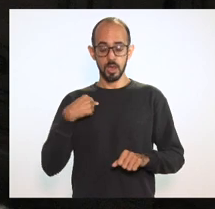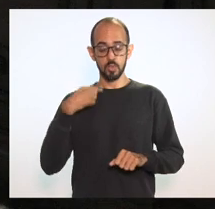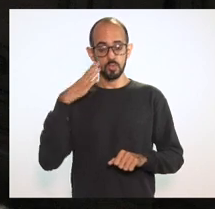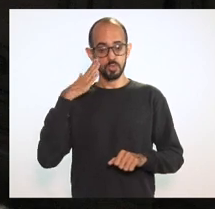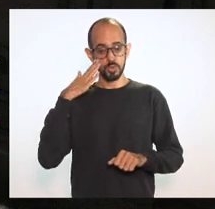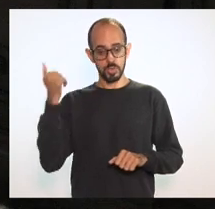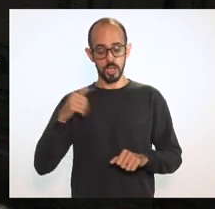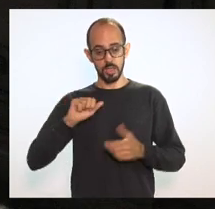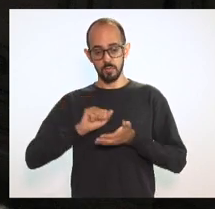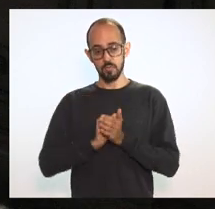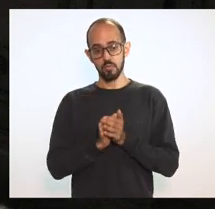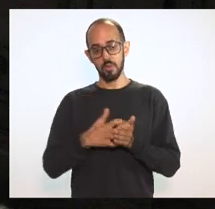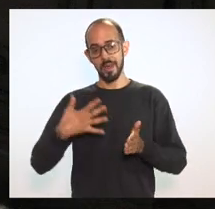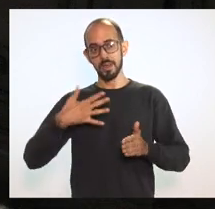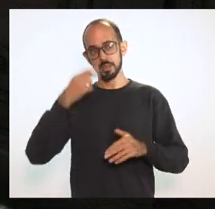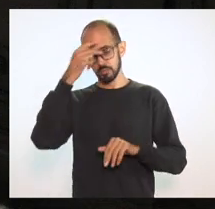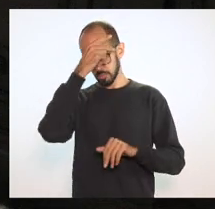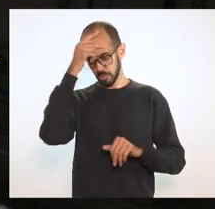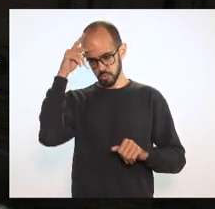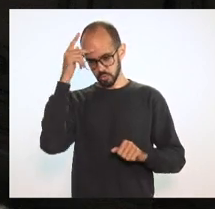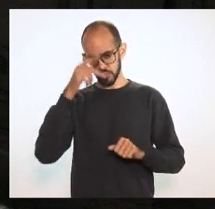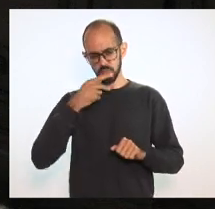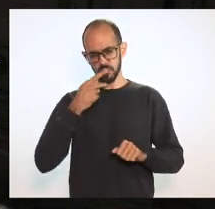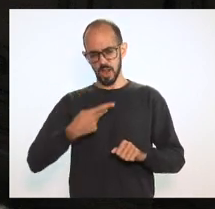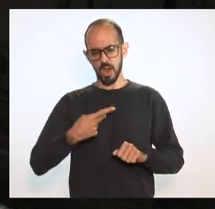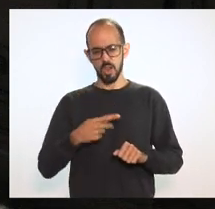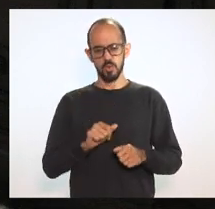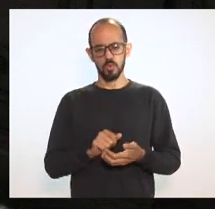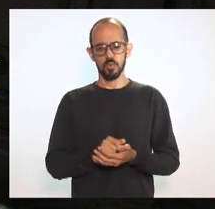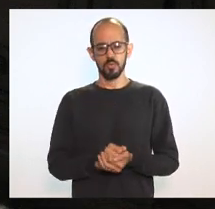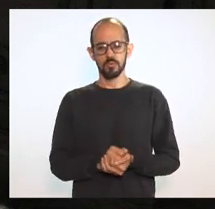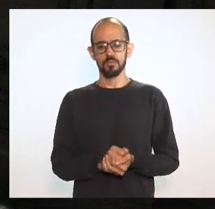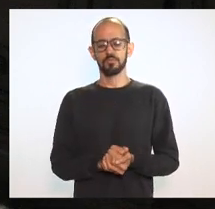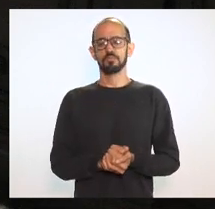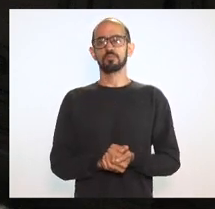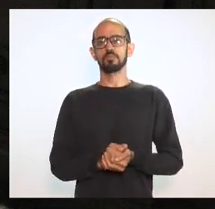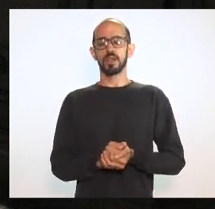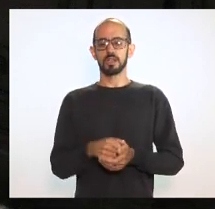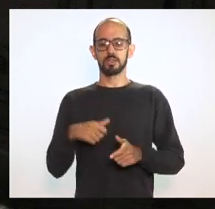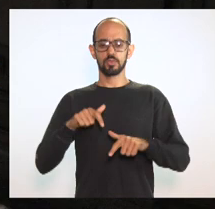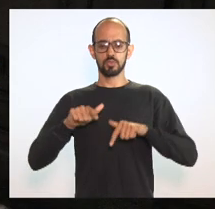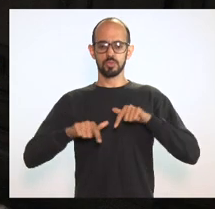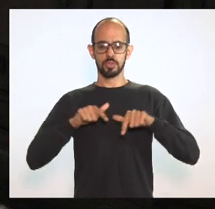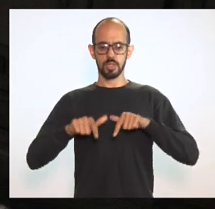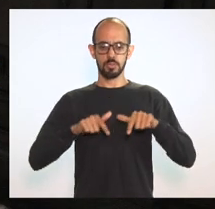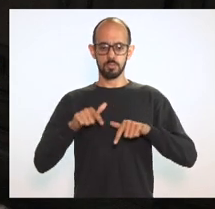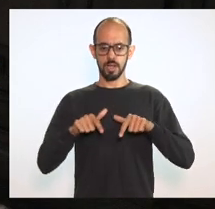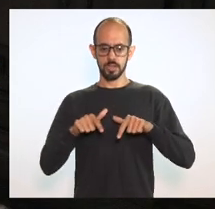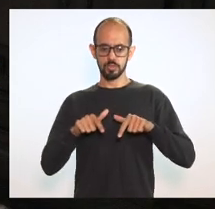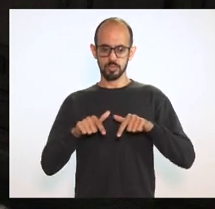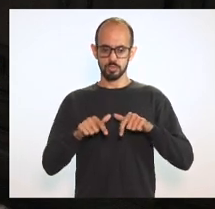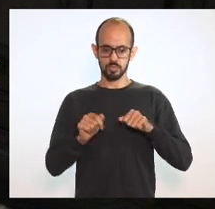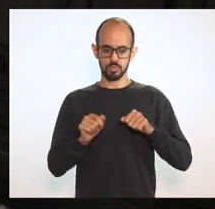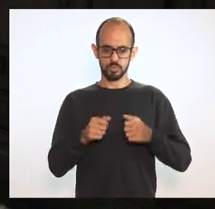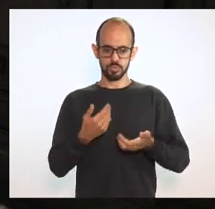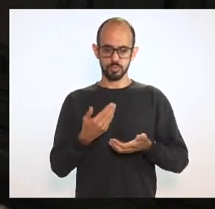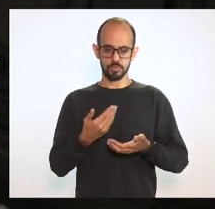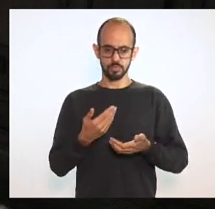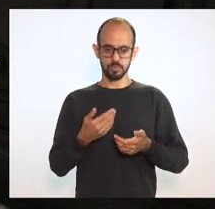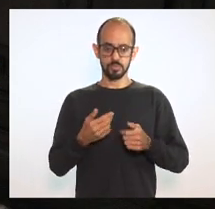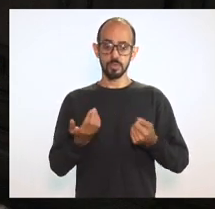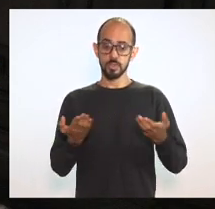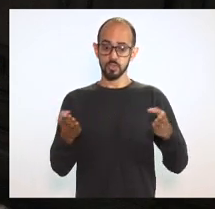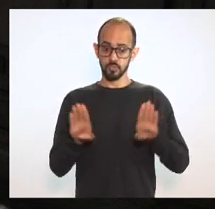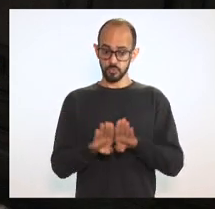muitas pessoas falam para que as atividades econômicas estejam